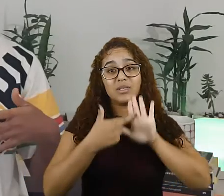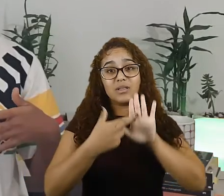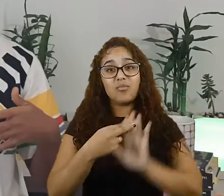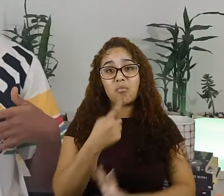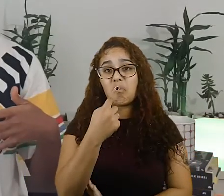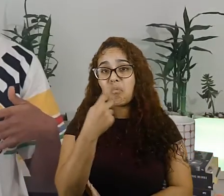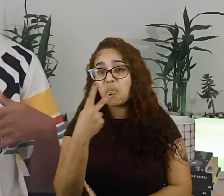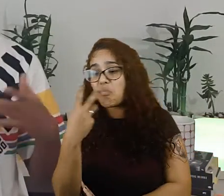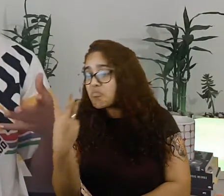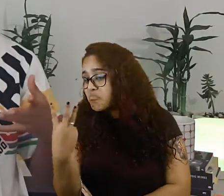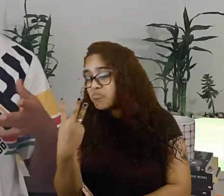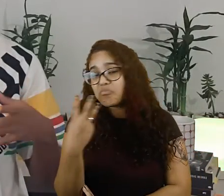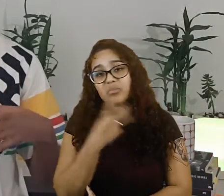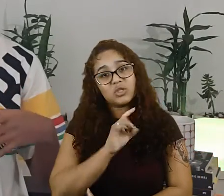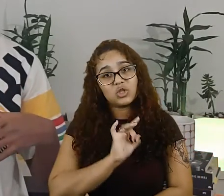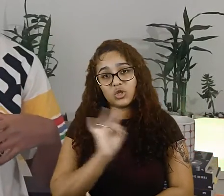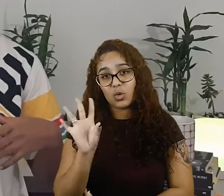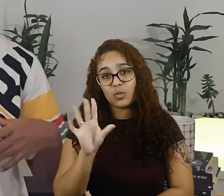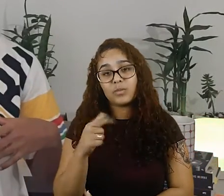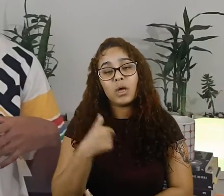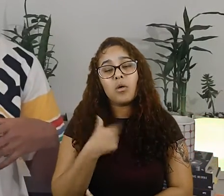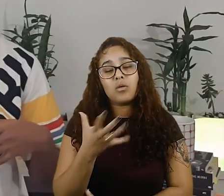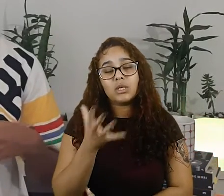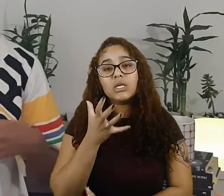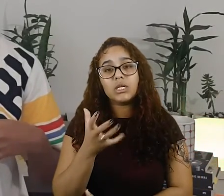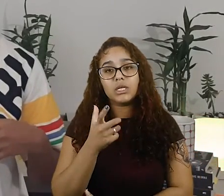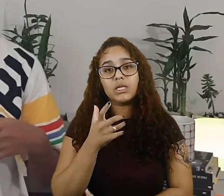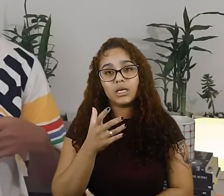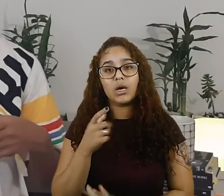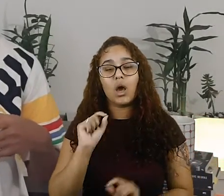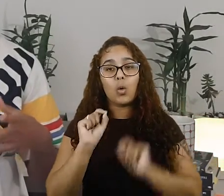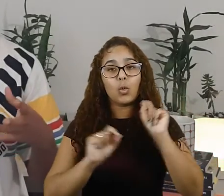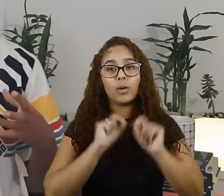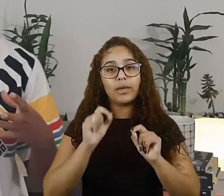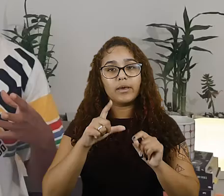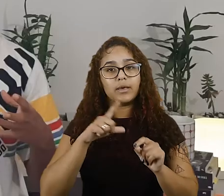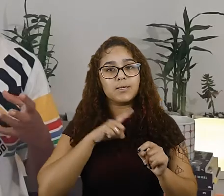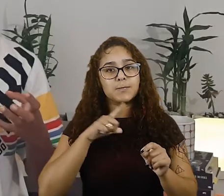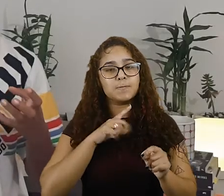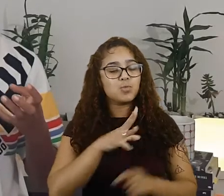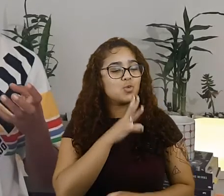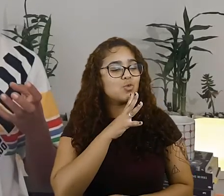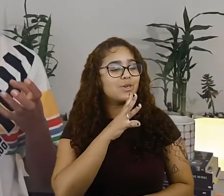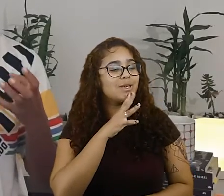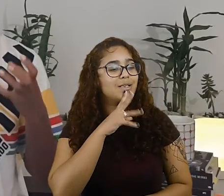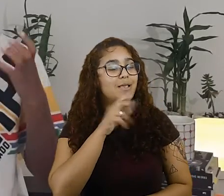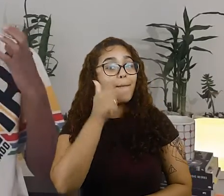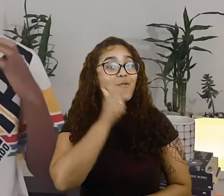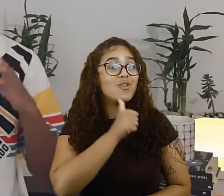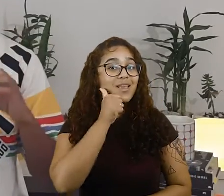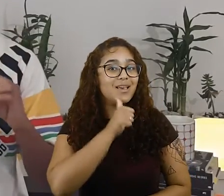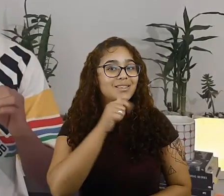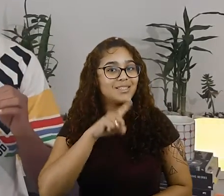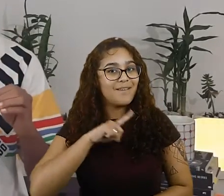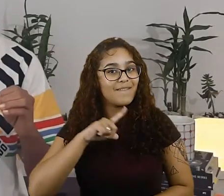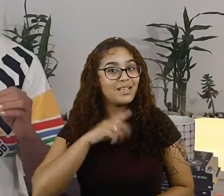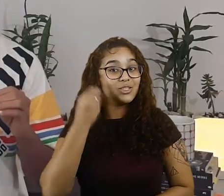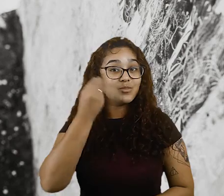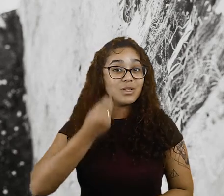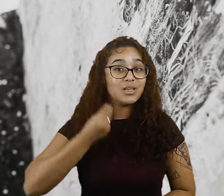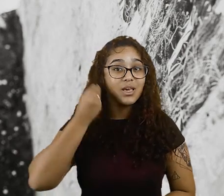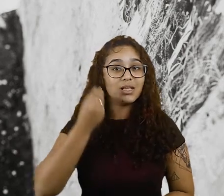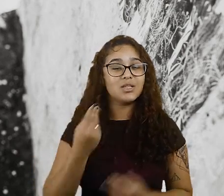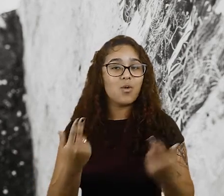e muitas vezes é representada por 2, 3. Então, a minha ideia era conhecer vozes de